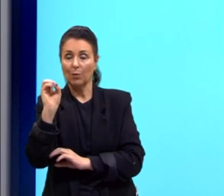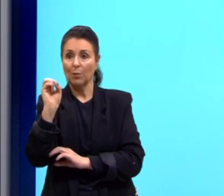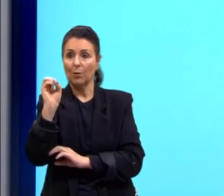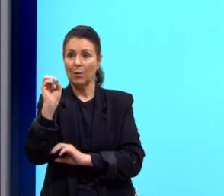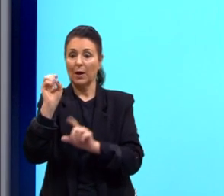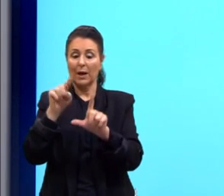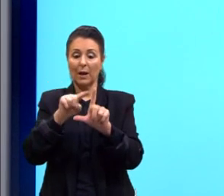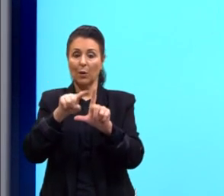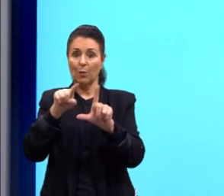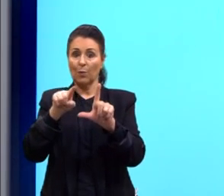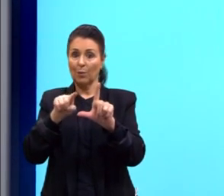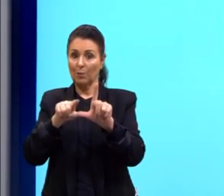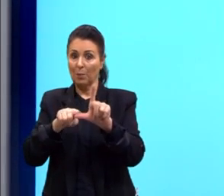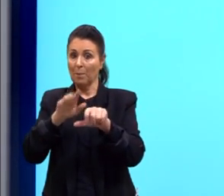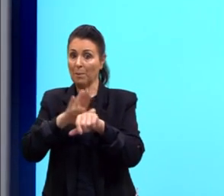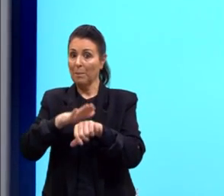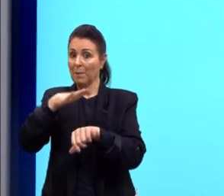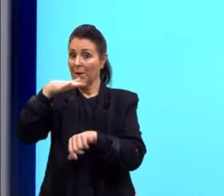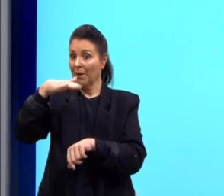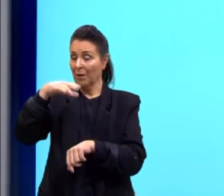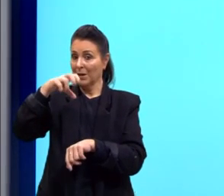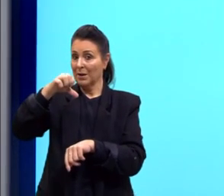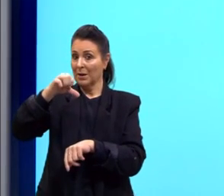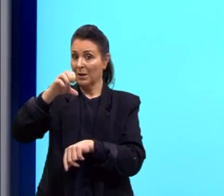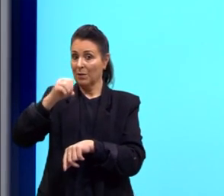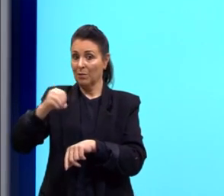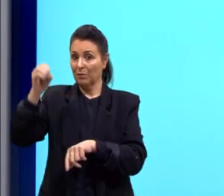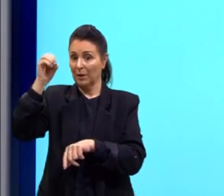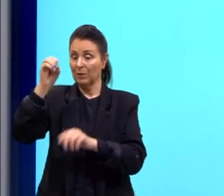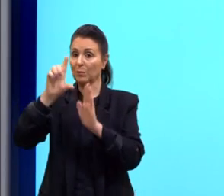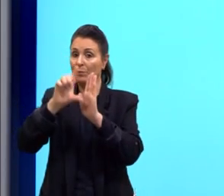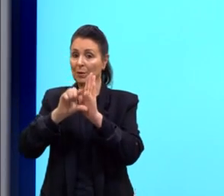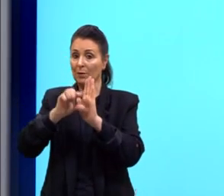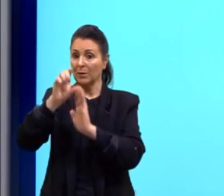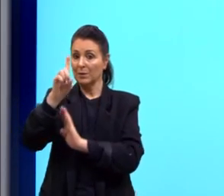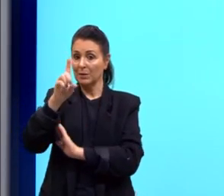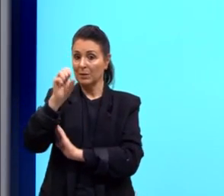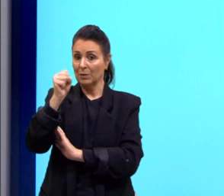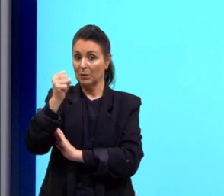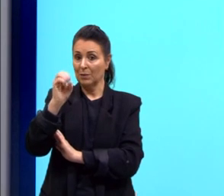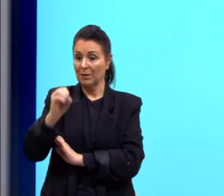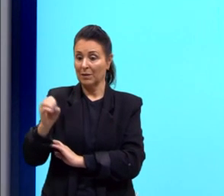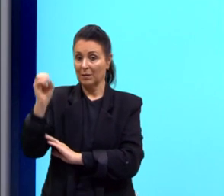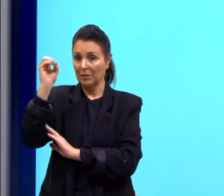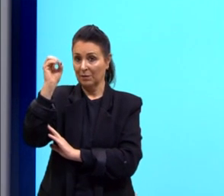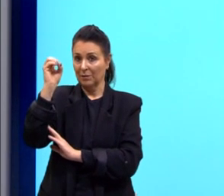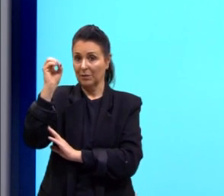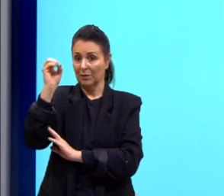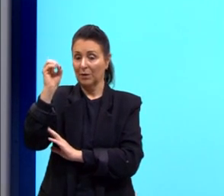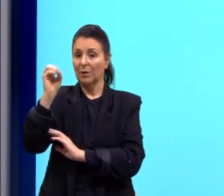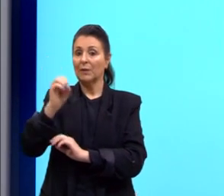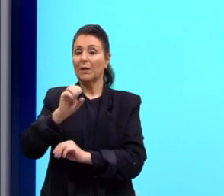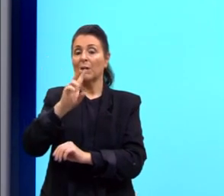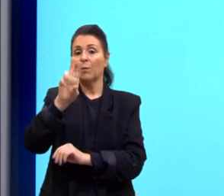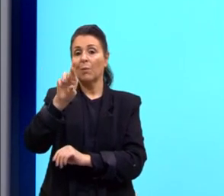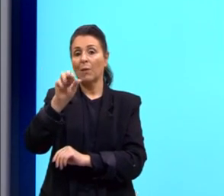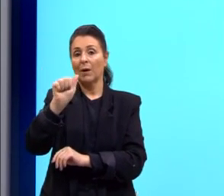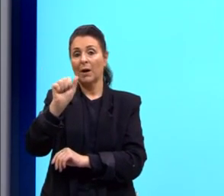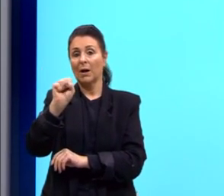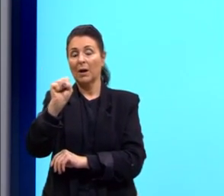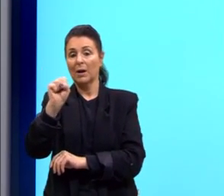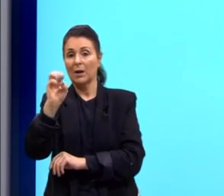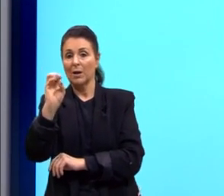maior do que 90 graus e menor do que 180 graus nós temos um ângulo raso